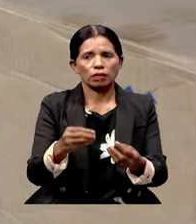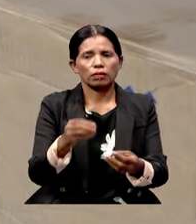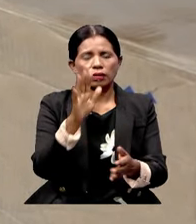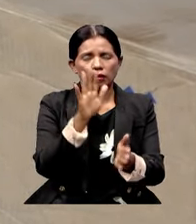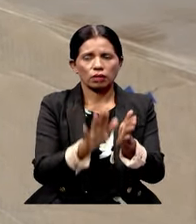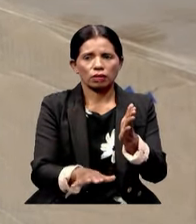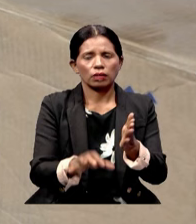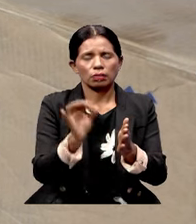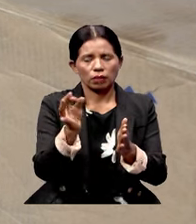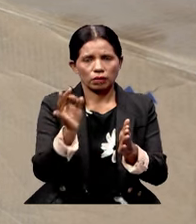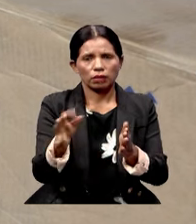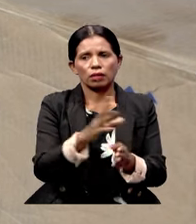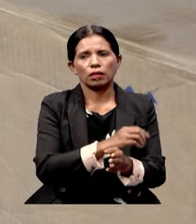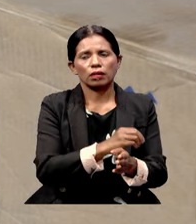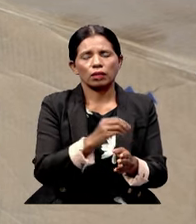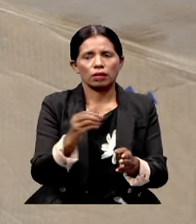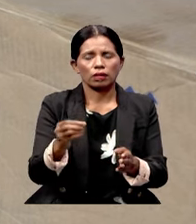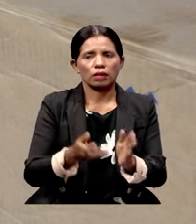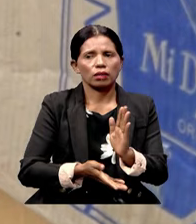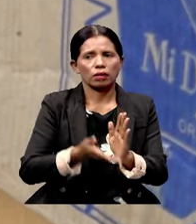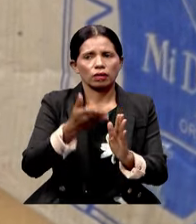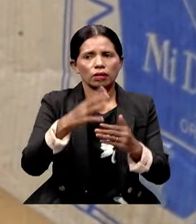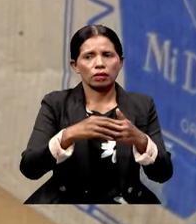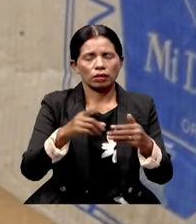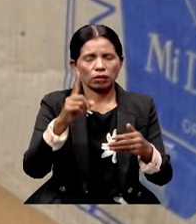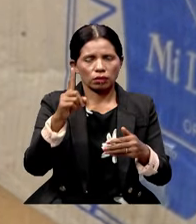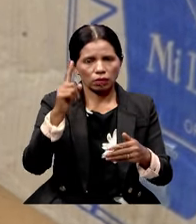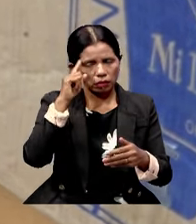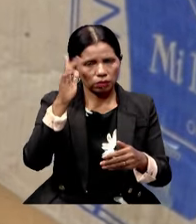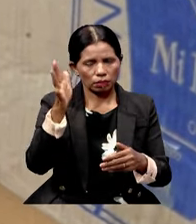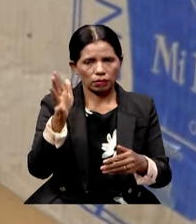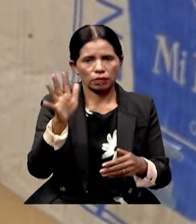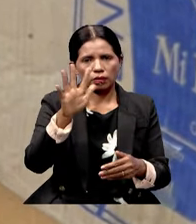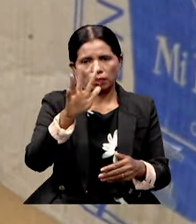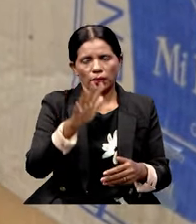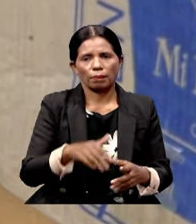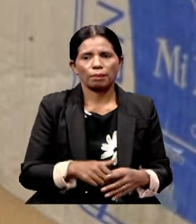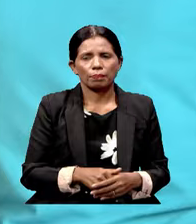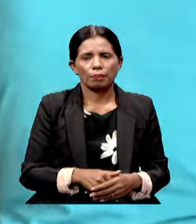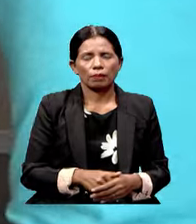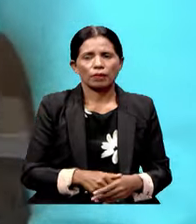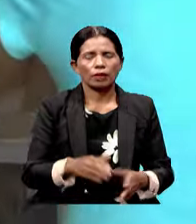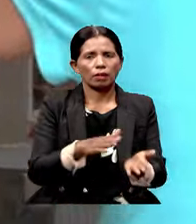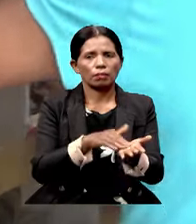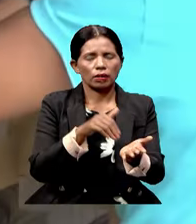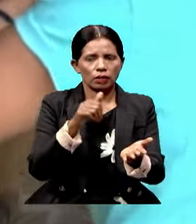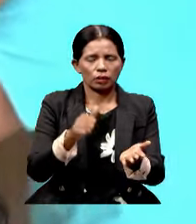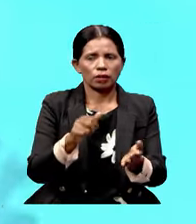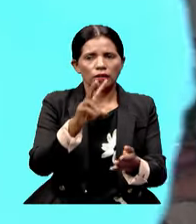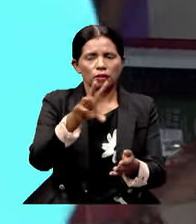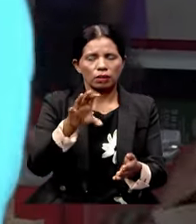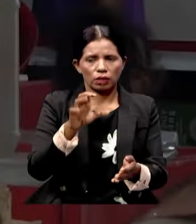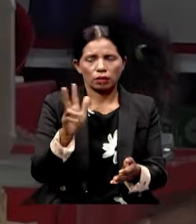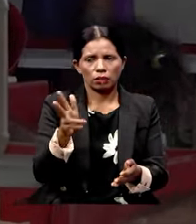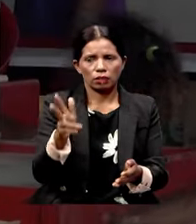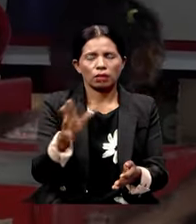centavo sienulu no folin asliu dólar ida centavos ronu resen lima. Folin manteiga miligrama atus rua lima nulu